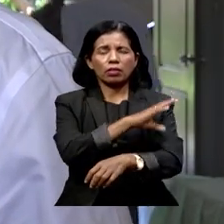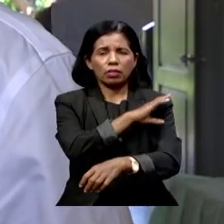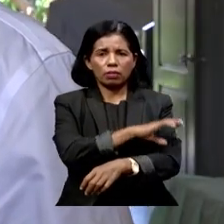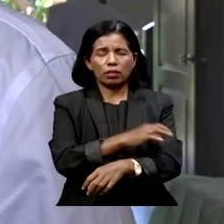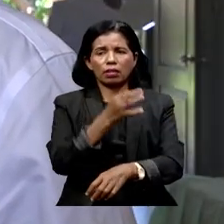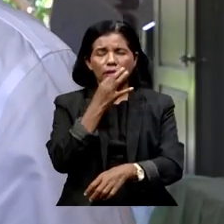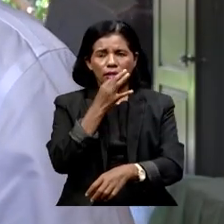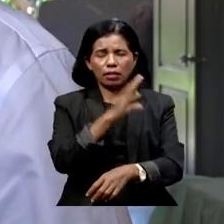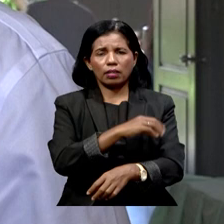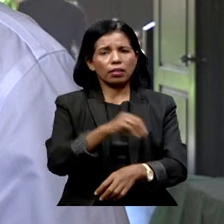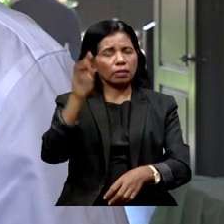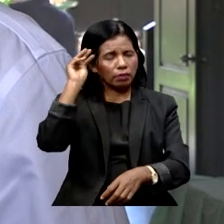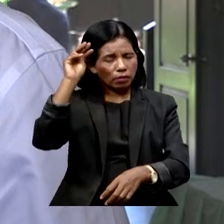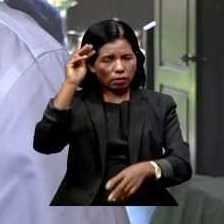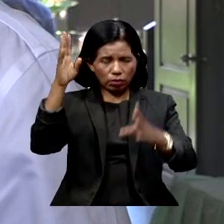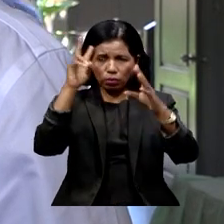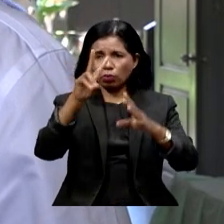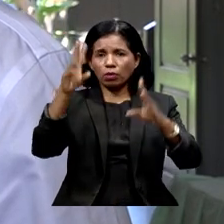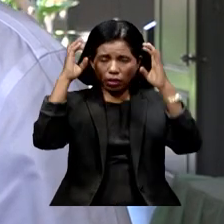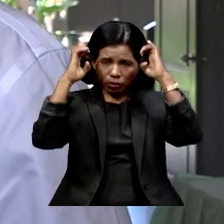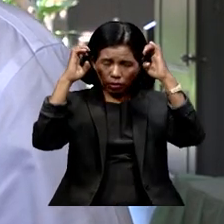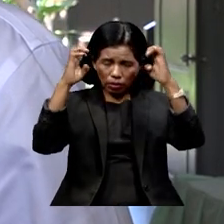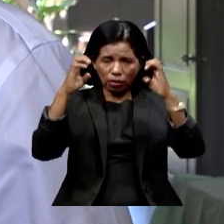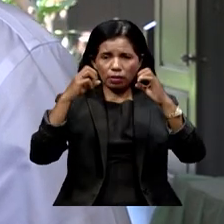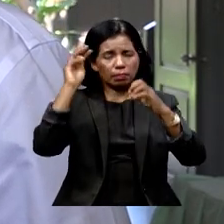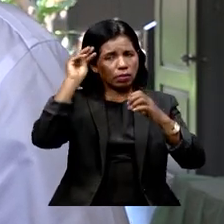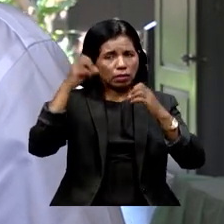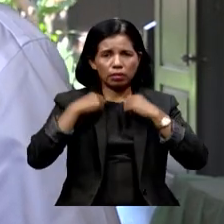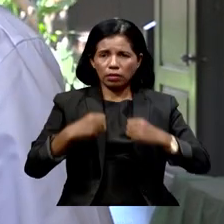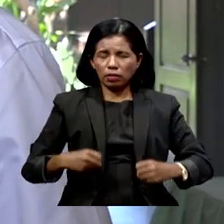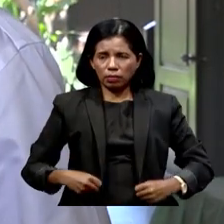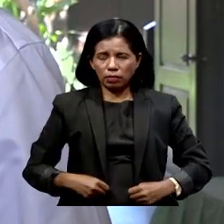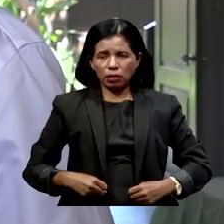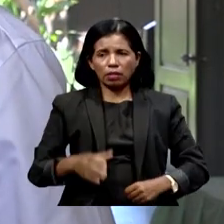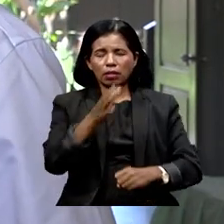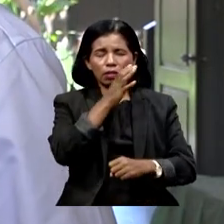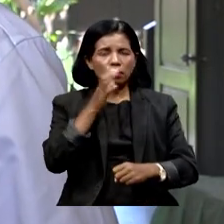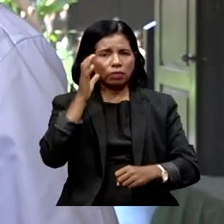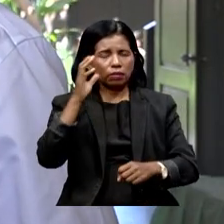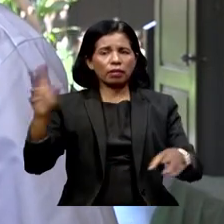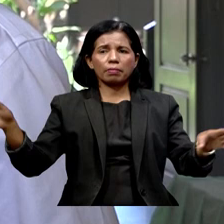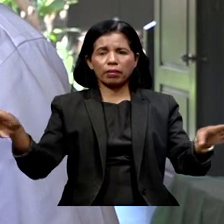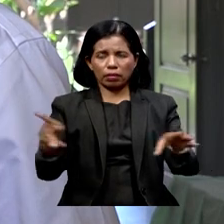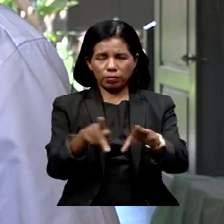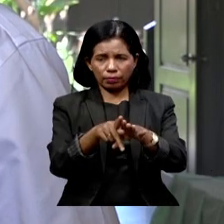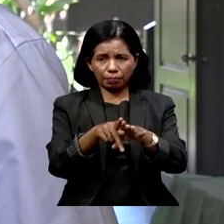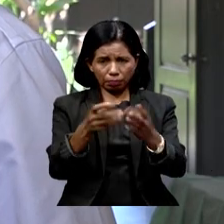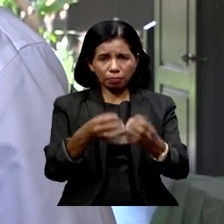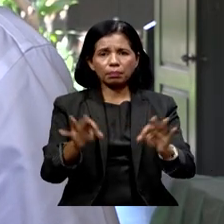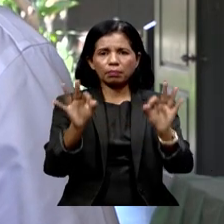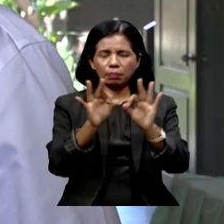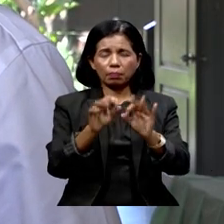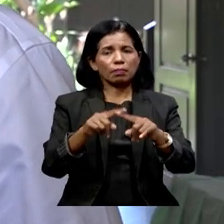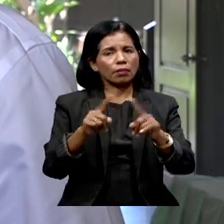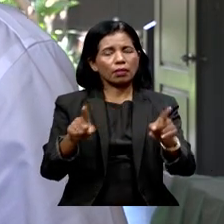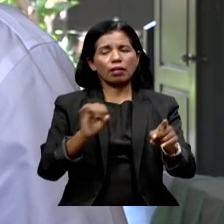ke Ministério Ruah nesa na educação, Ministério Saúde ho agricultura ne ho la parte importante, mai be ha